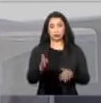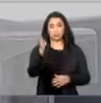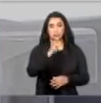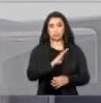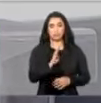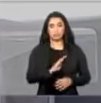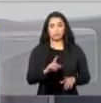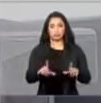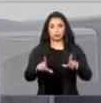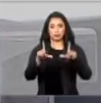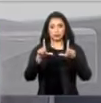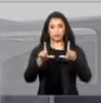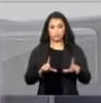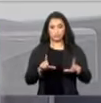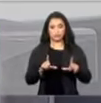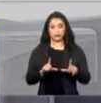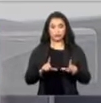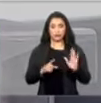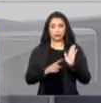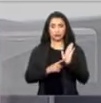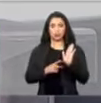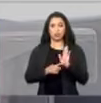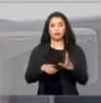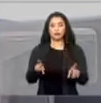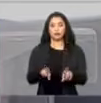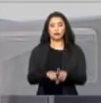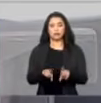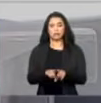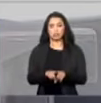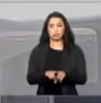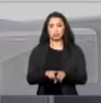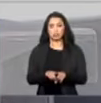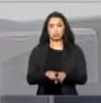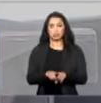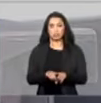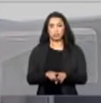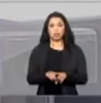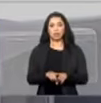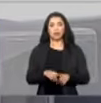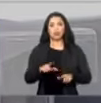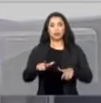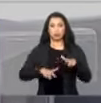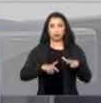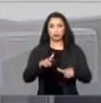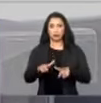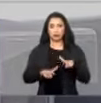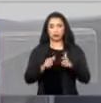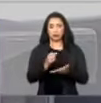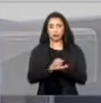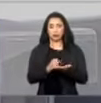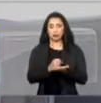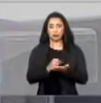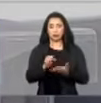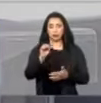telinhas, e o impactante incremento da produção, principalmente através do Fundo Setorial do Audiovisual.